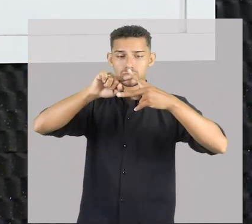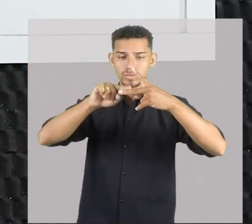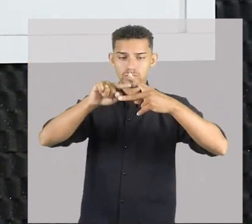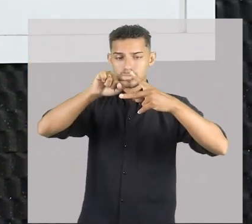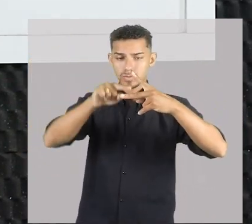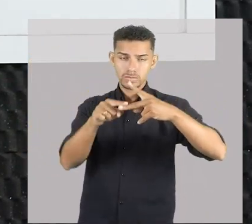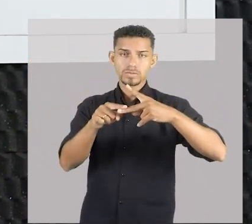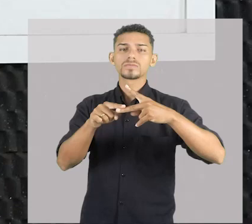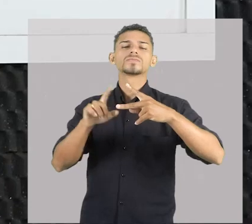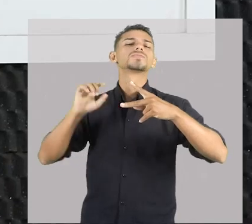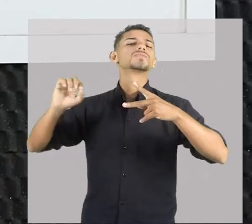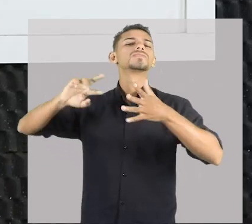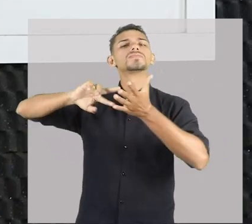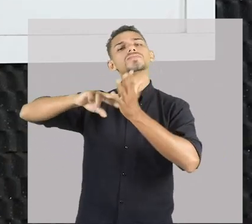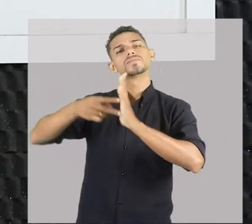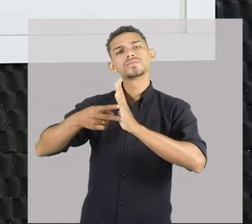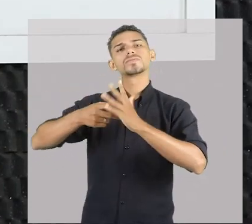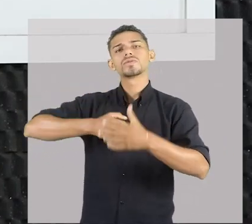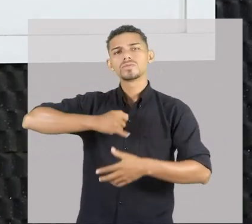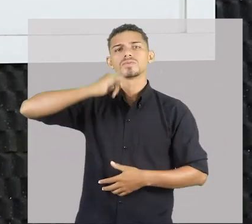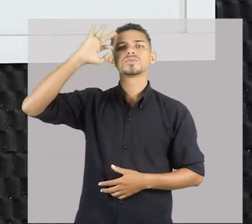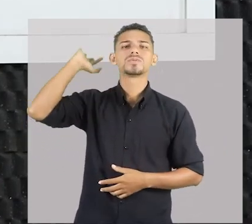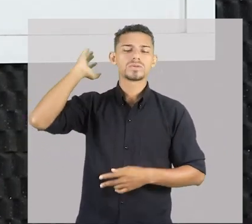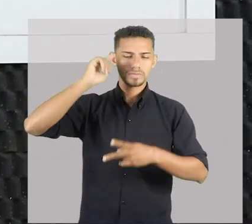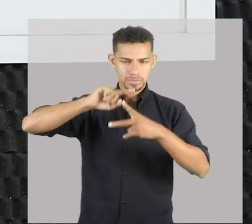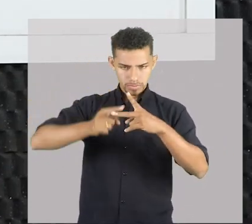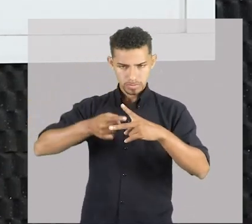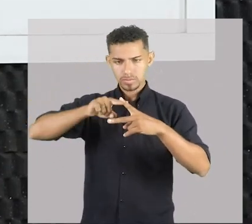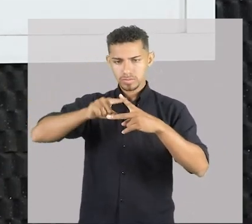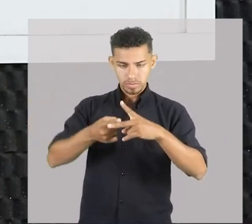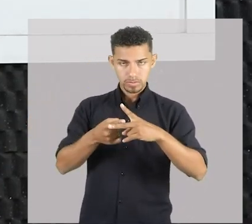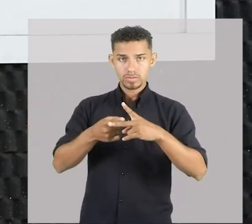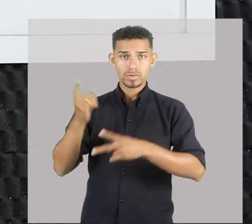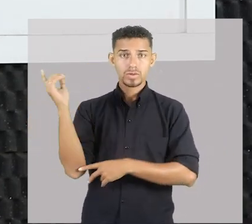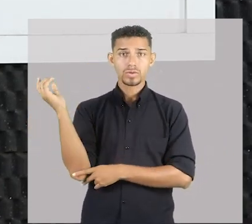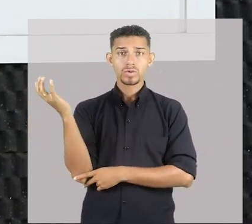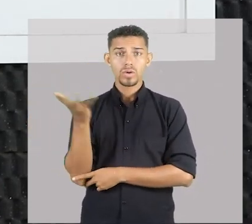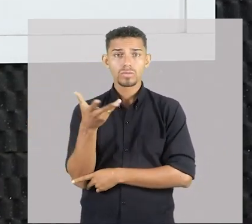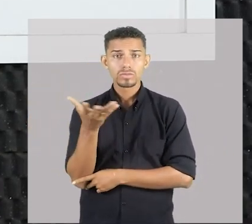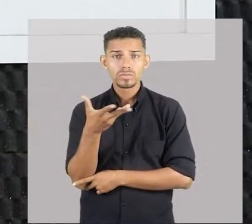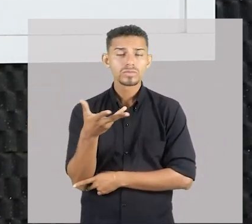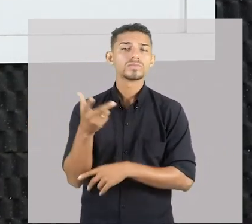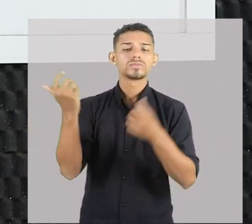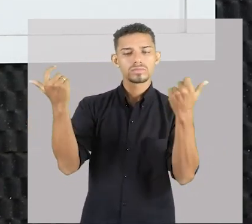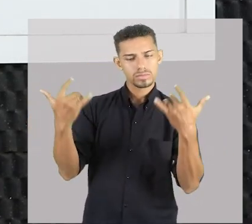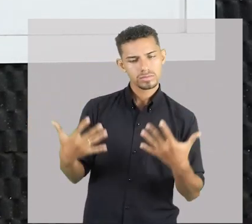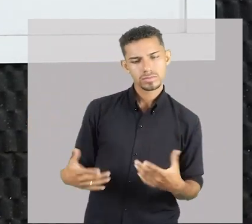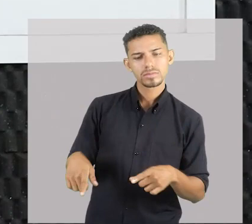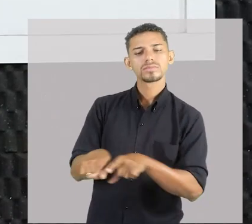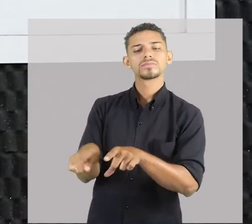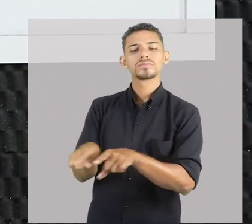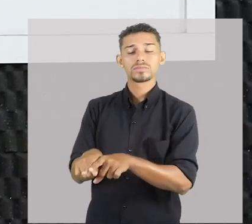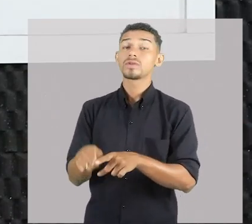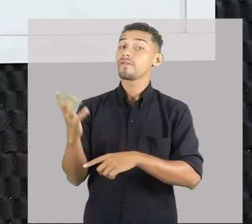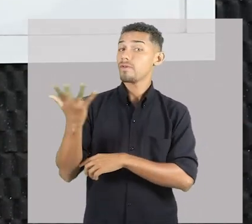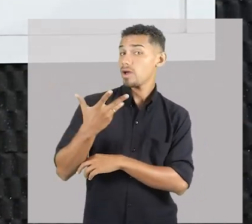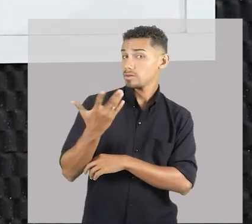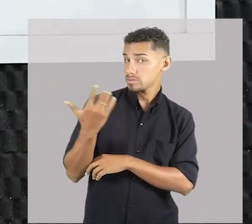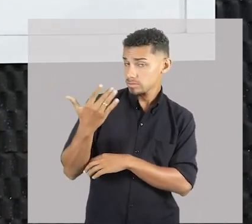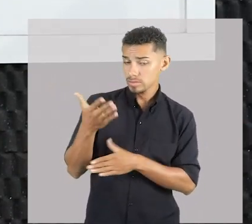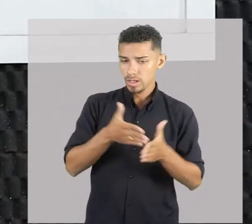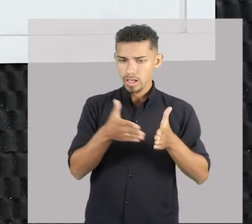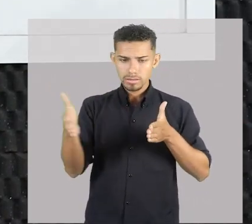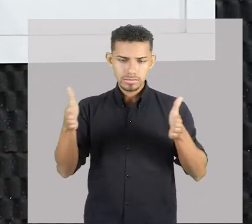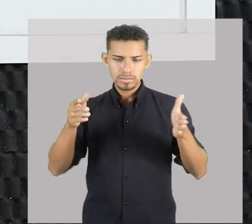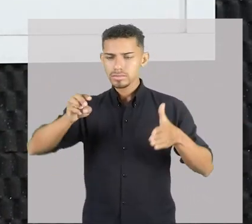né? O que é velocidade angular? Na aula passada, a gente falou sobre velocidade escalar média. E